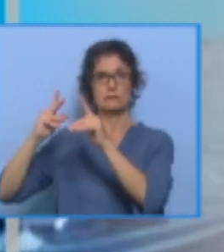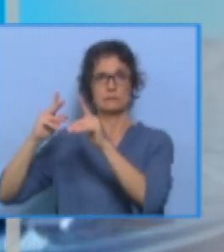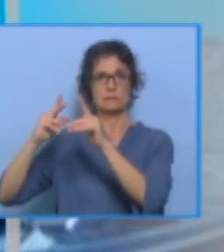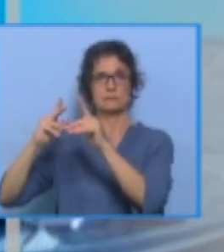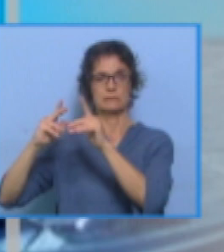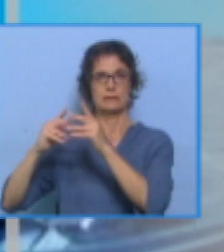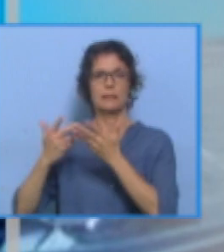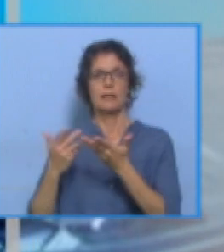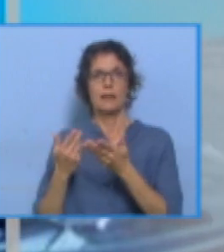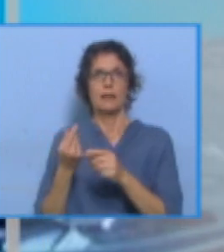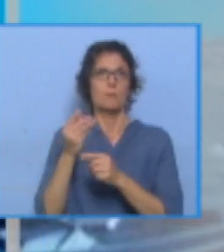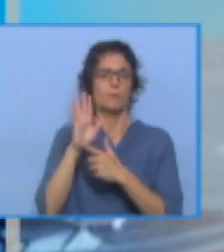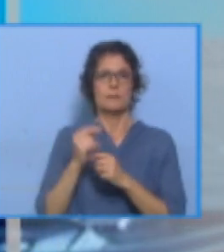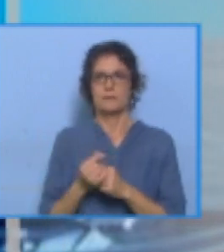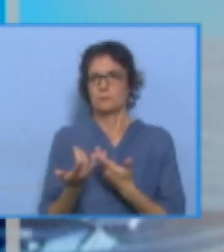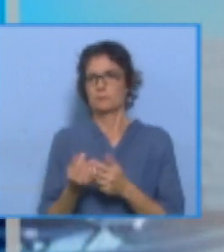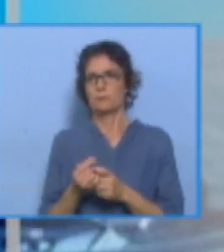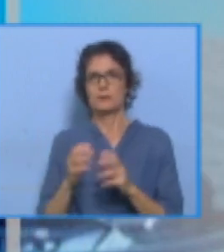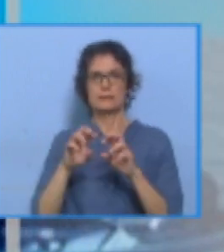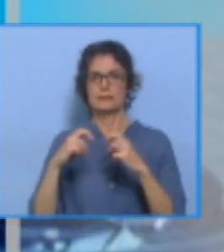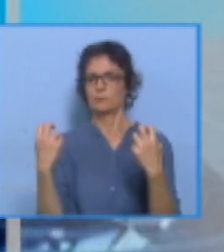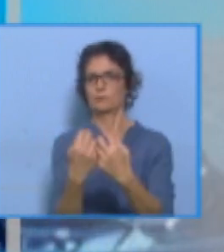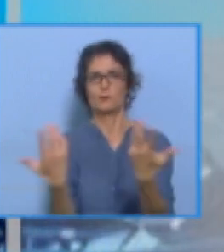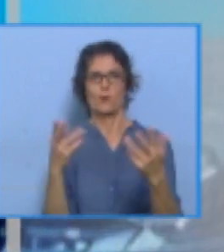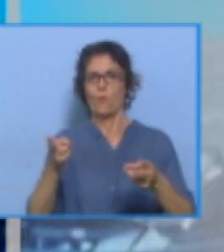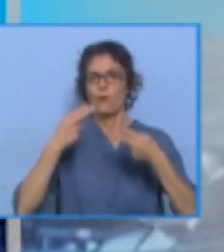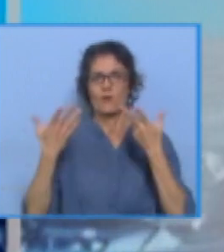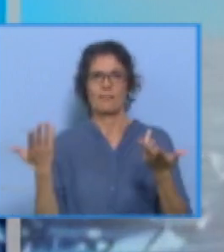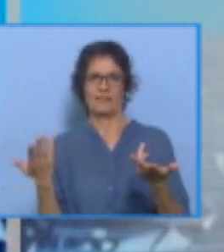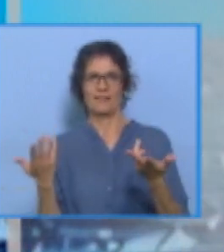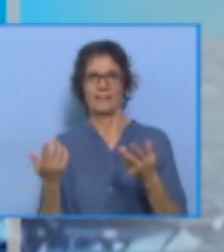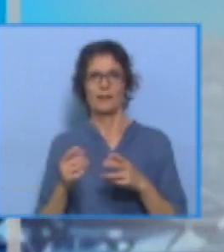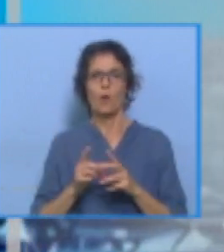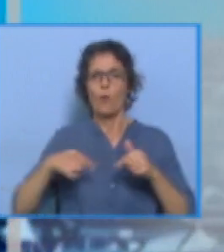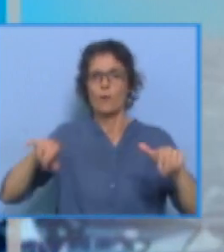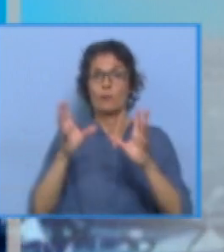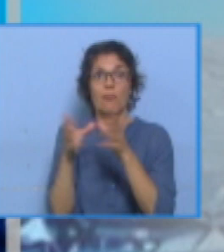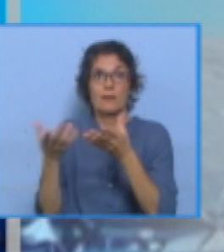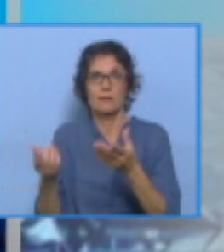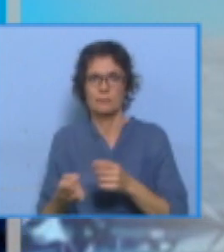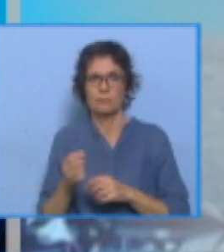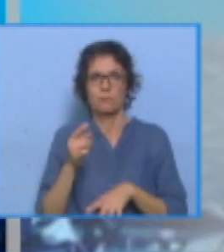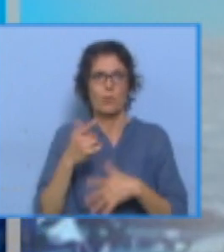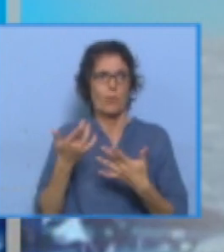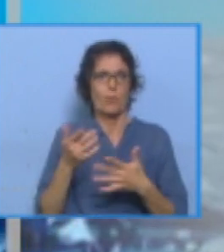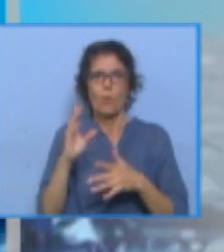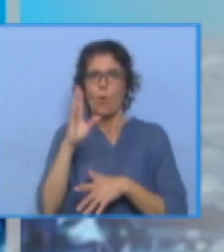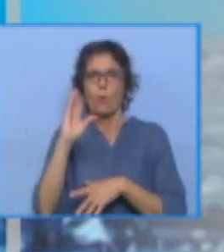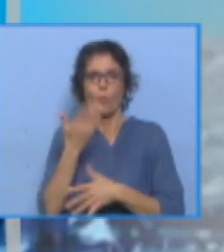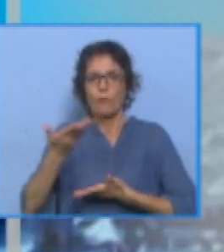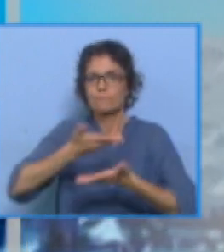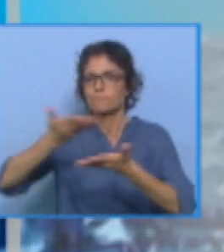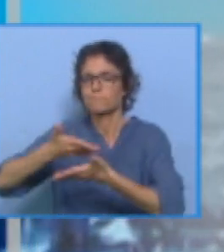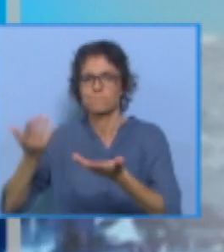sendo através de um jantar na reunião de equipa, ou no momento de partilha, ou se for algo que nós gostamos de fazer através